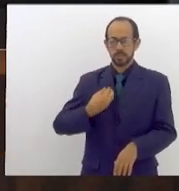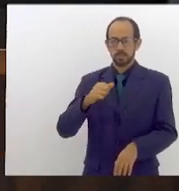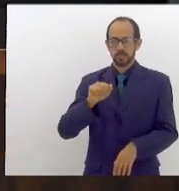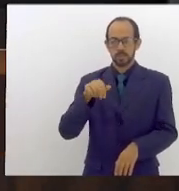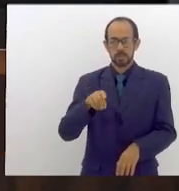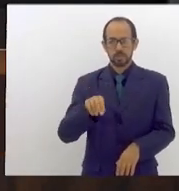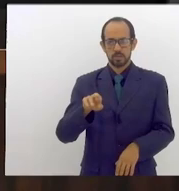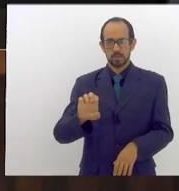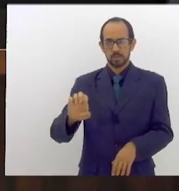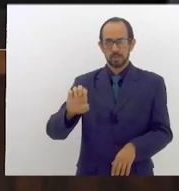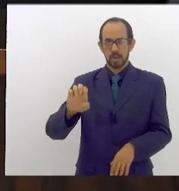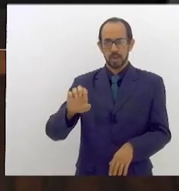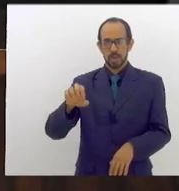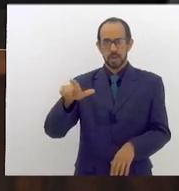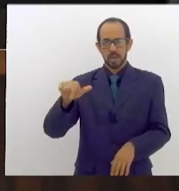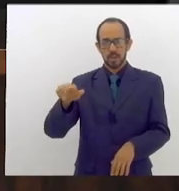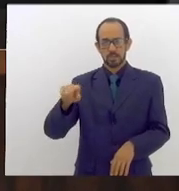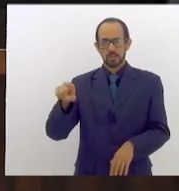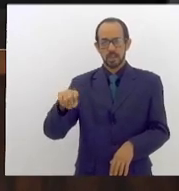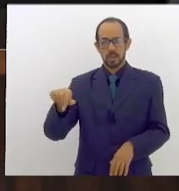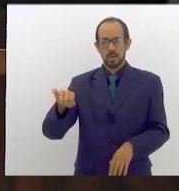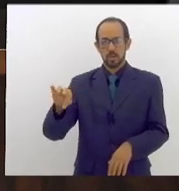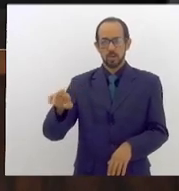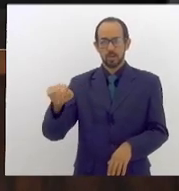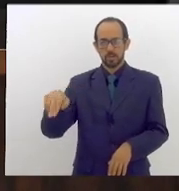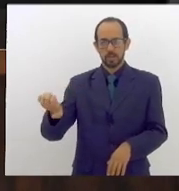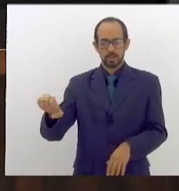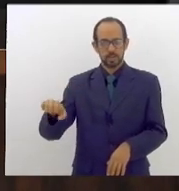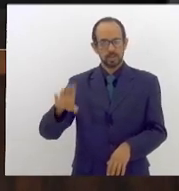deputado dessa casa quatro mandatos